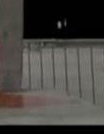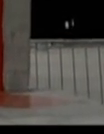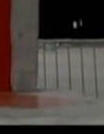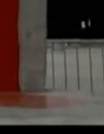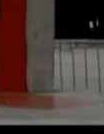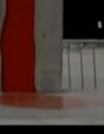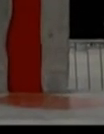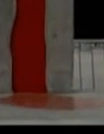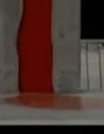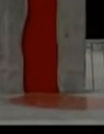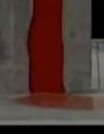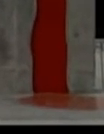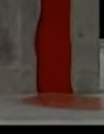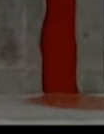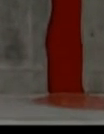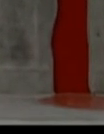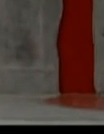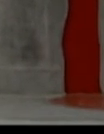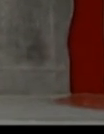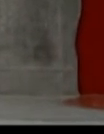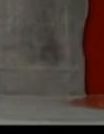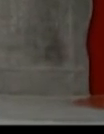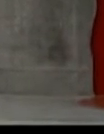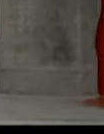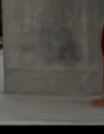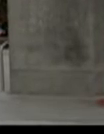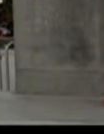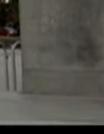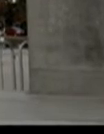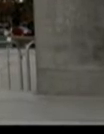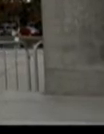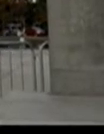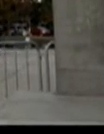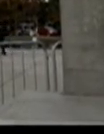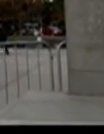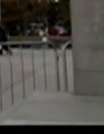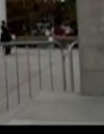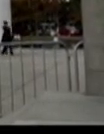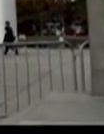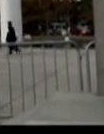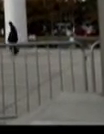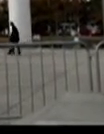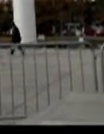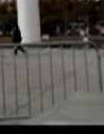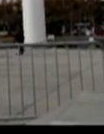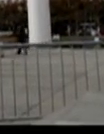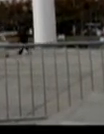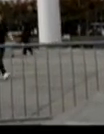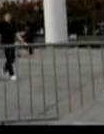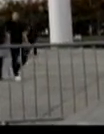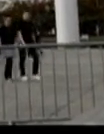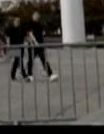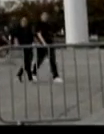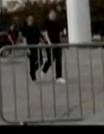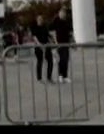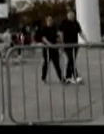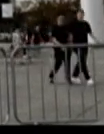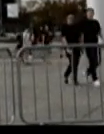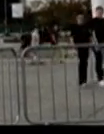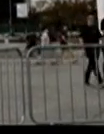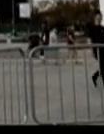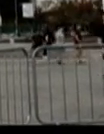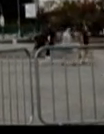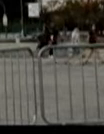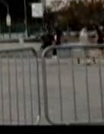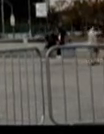ele reúne espaços solenes, espaços diplomáticos, o salão de atos, que é esse que fica